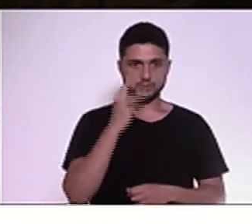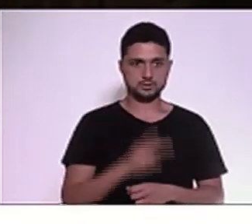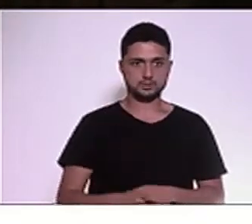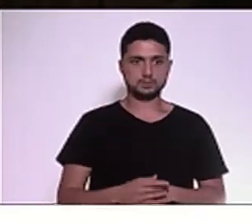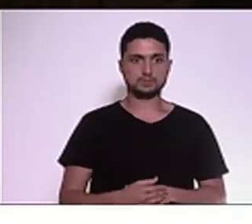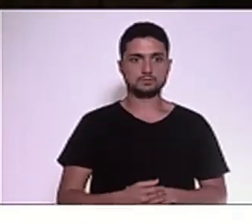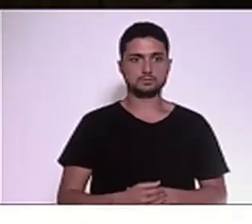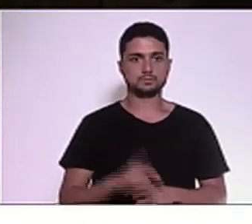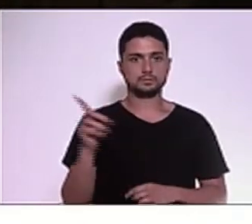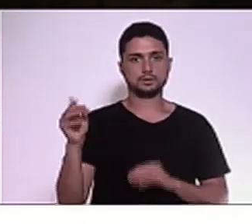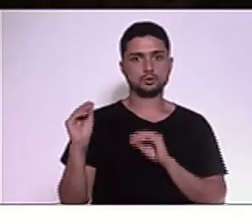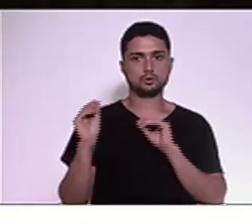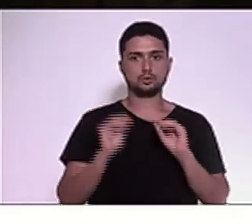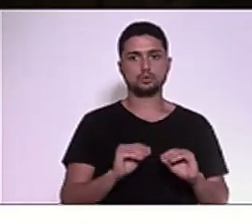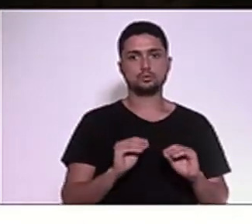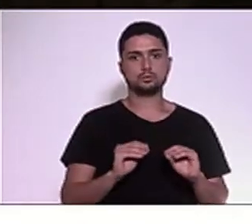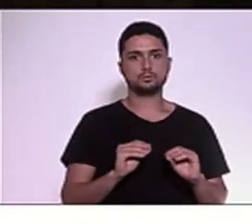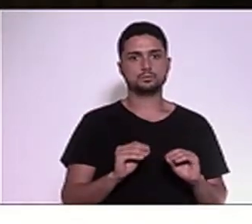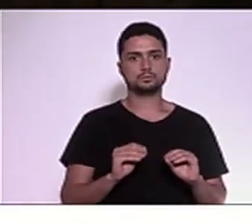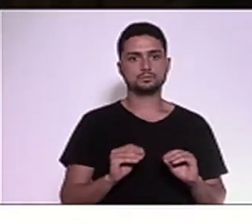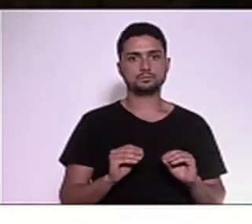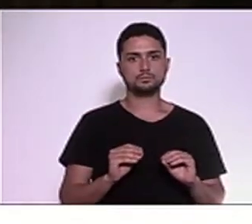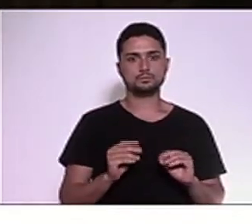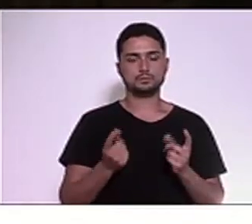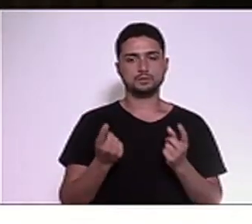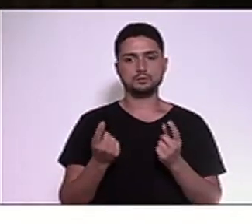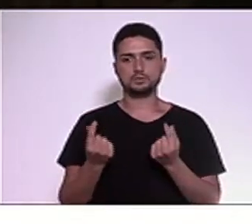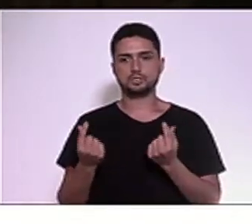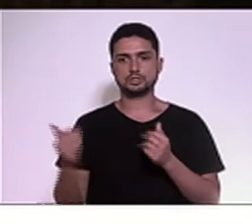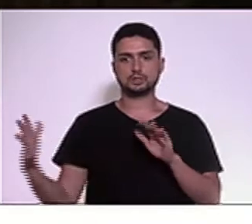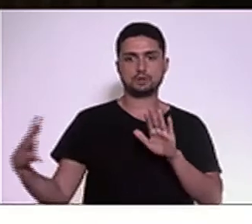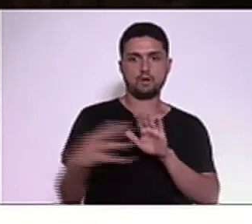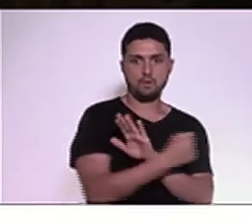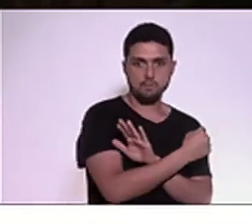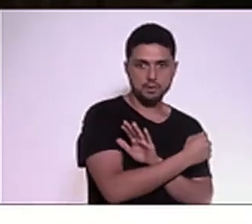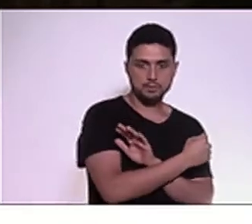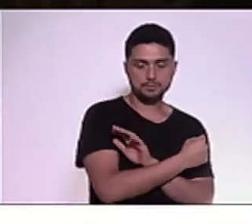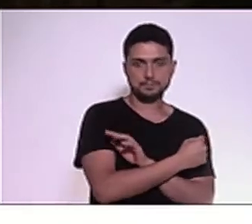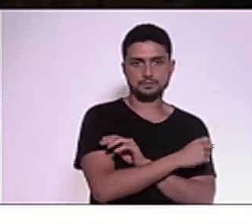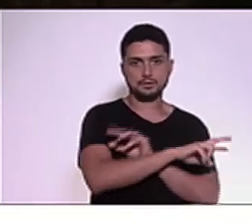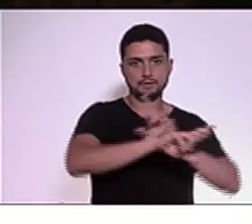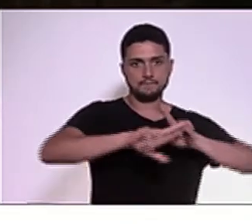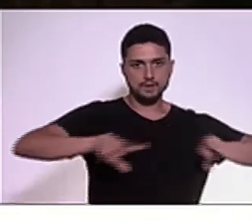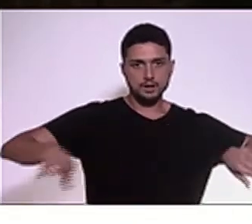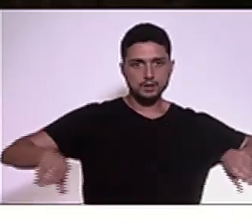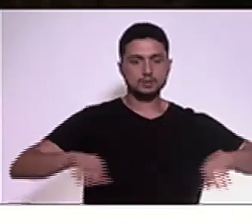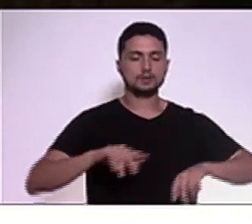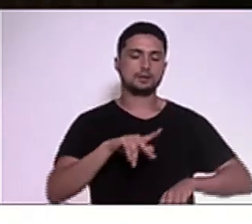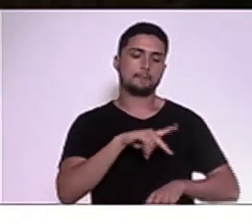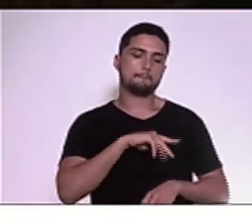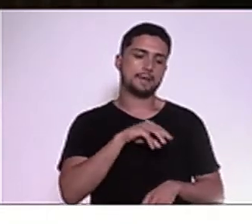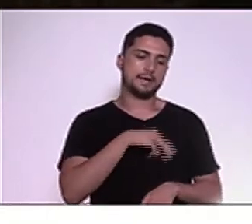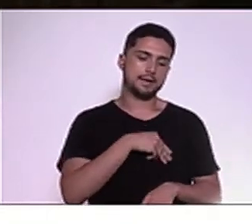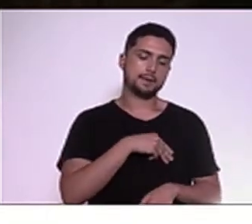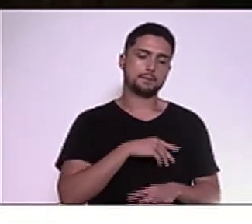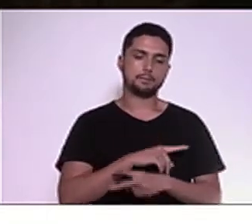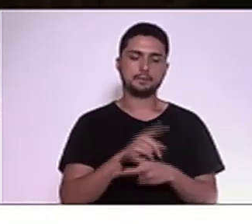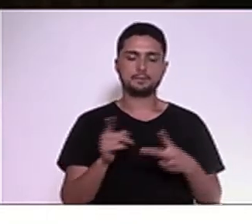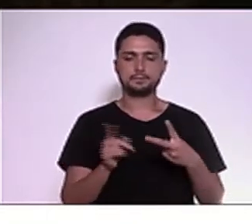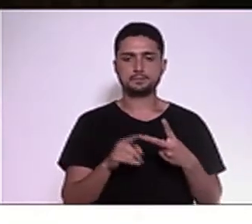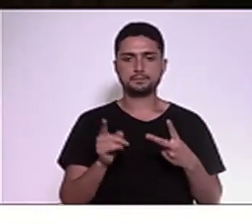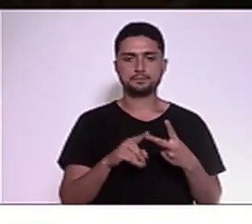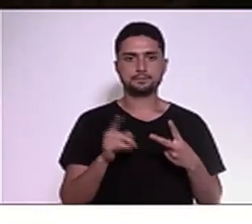presidente, colocou a mão em diversos bolsos, no bolso da PM, botou a mão